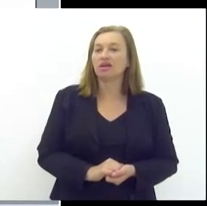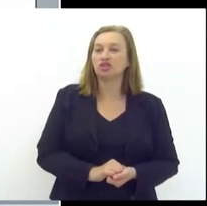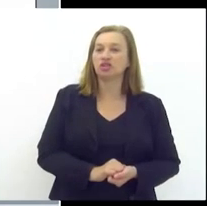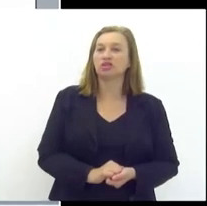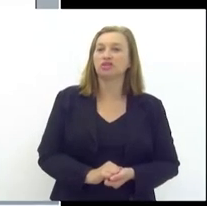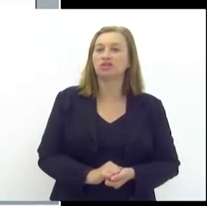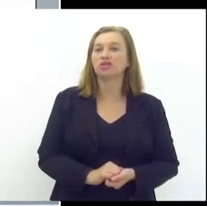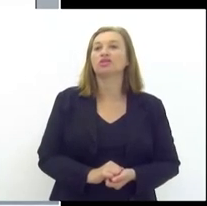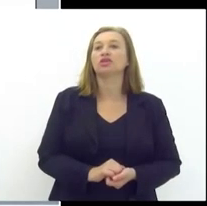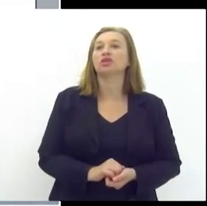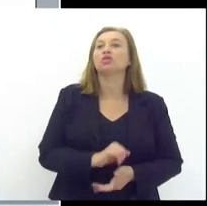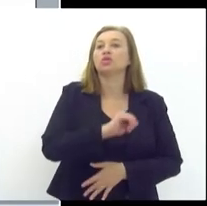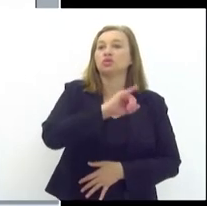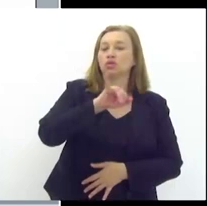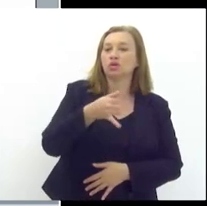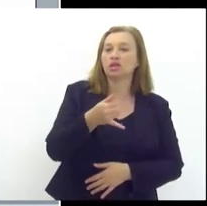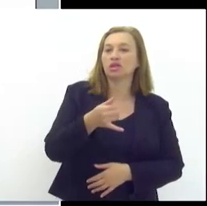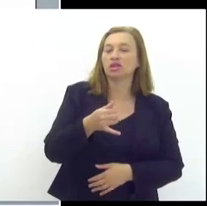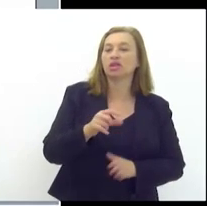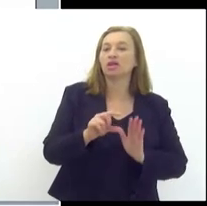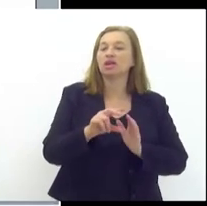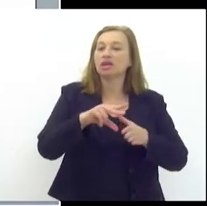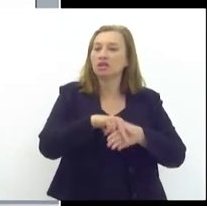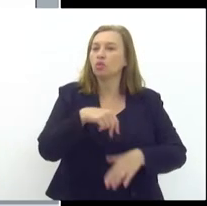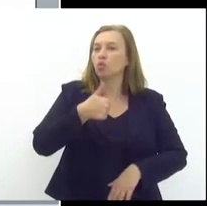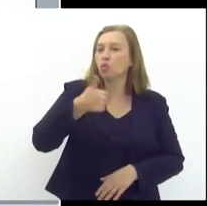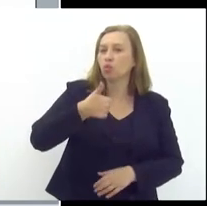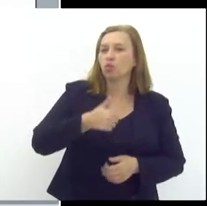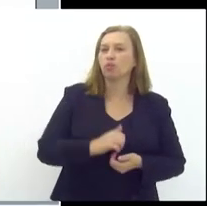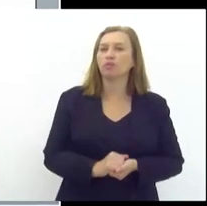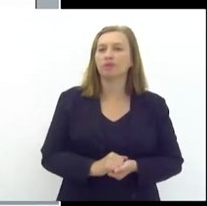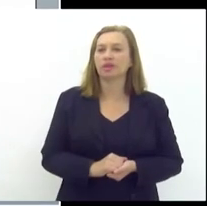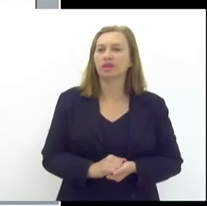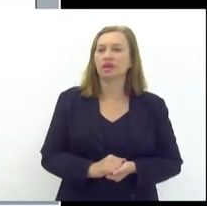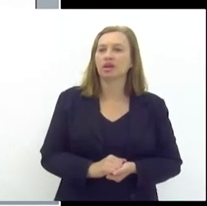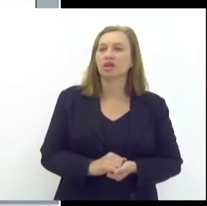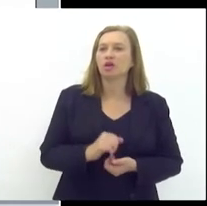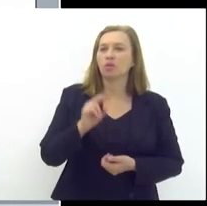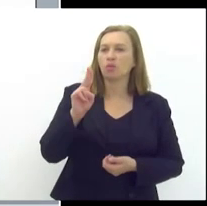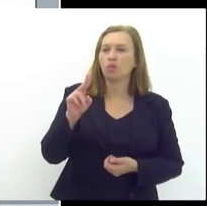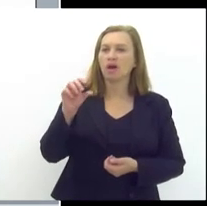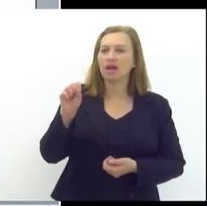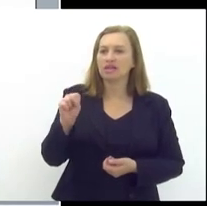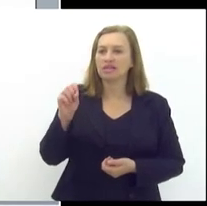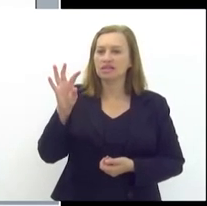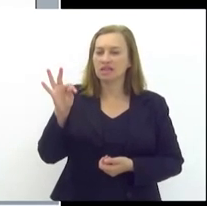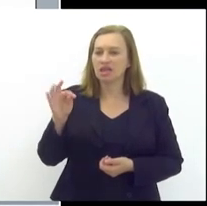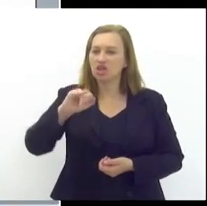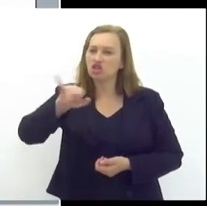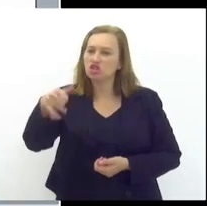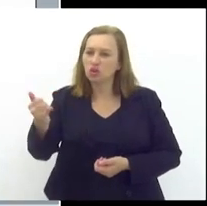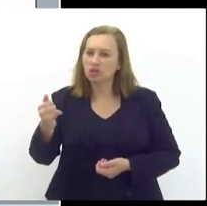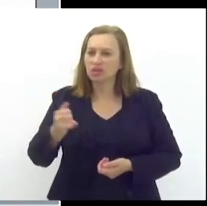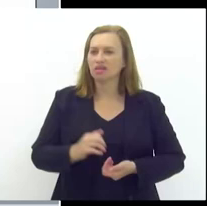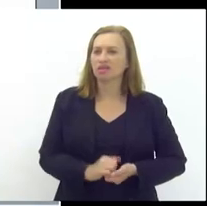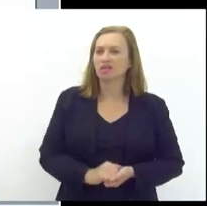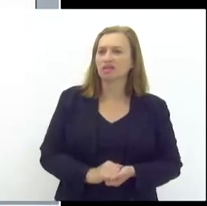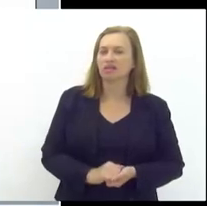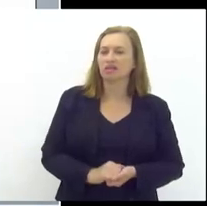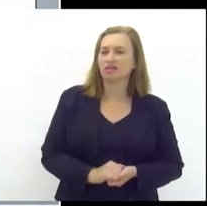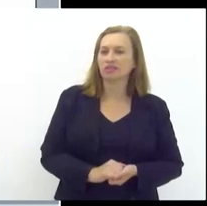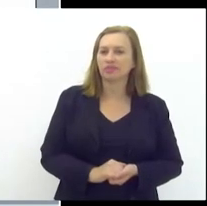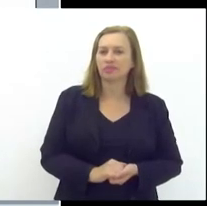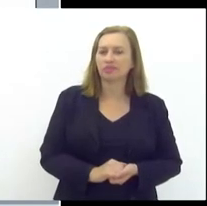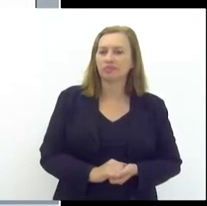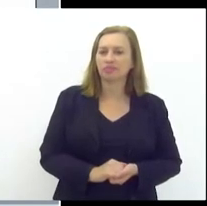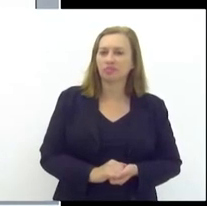J inciso 1 diz que o STJ direi me dar